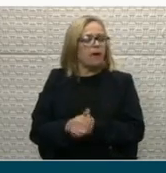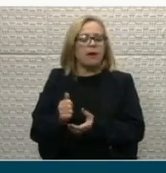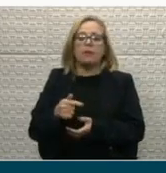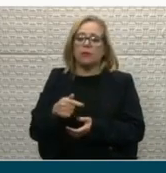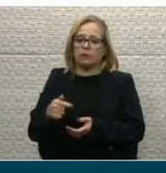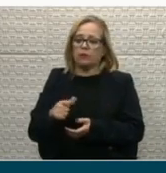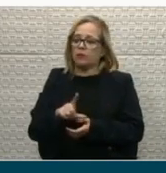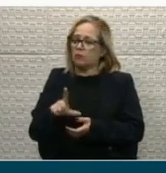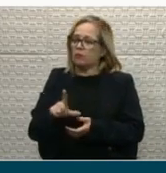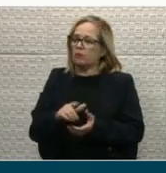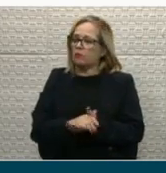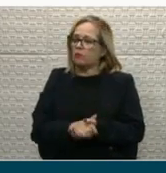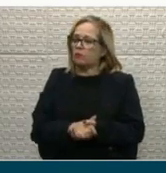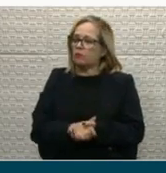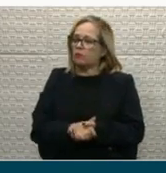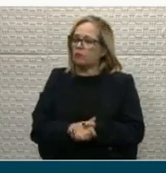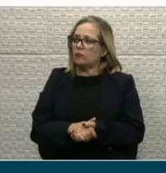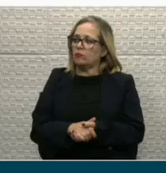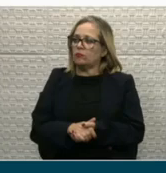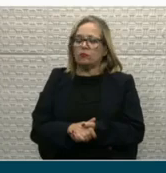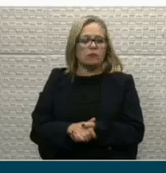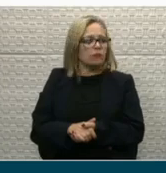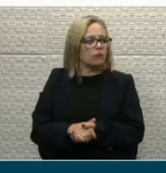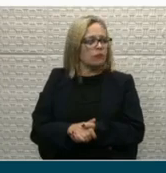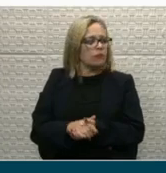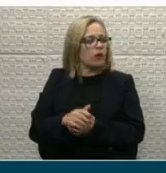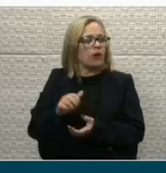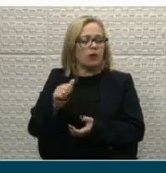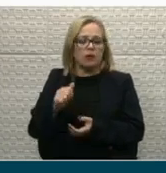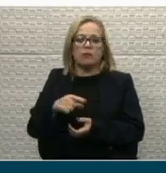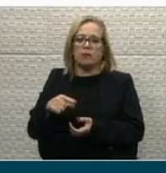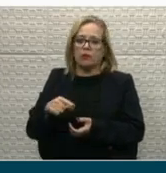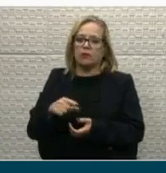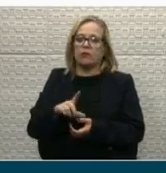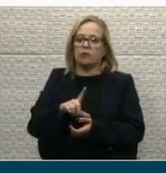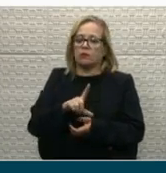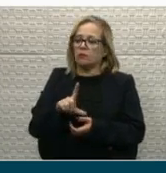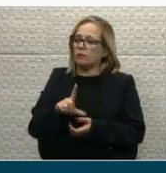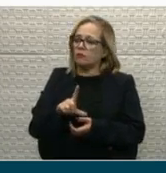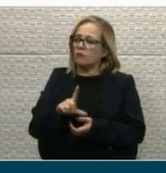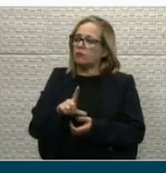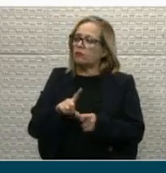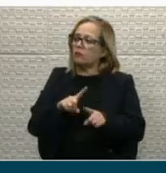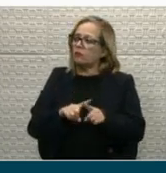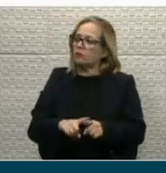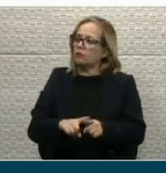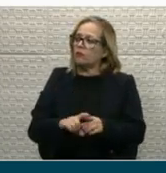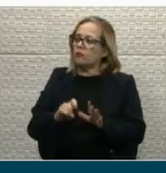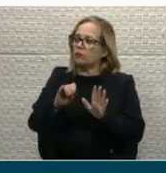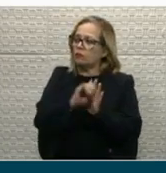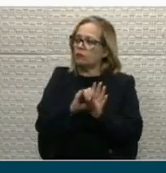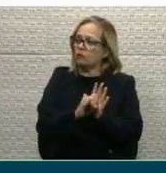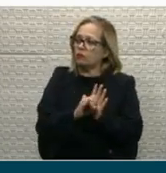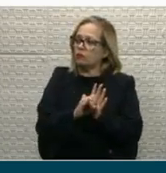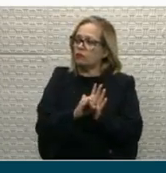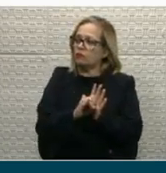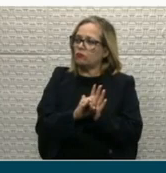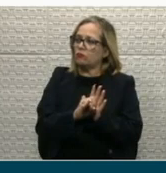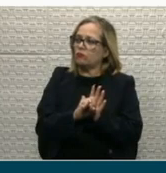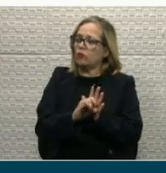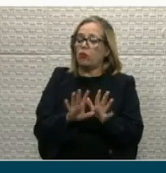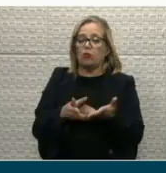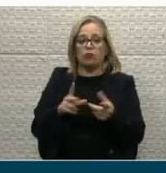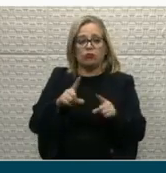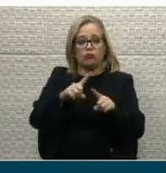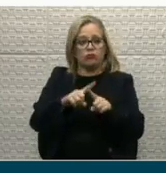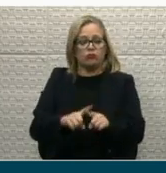lambda I. Então, é a matriz A menos lambda vezes a identidade. Quando eu